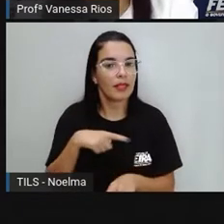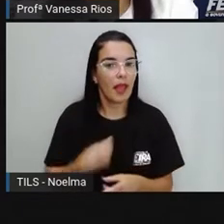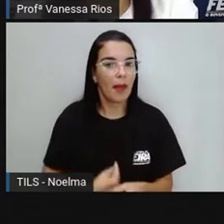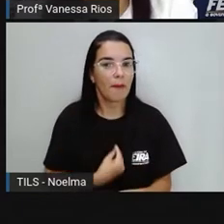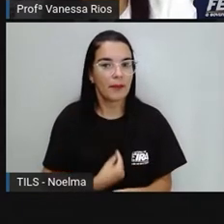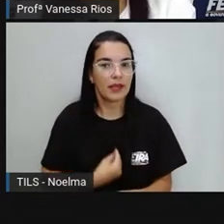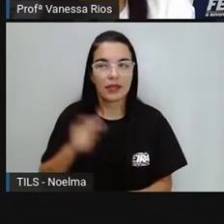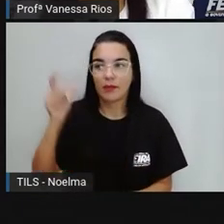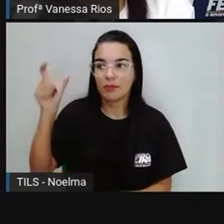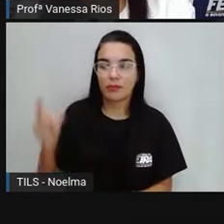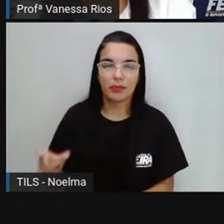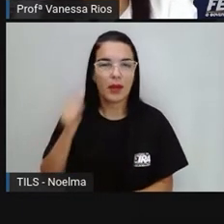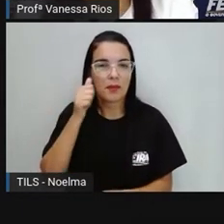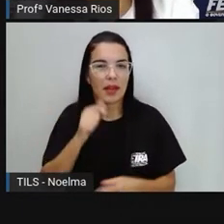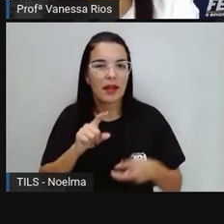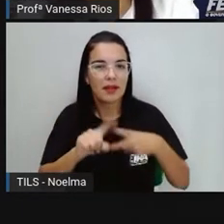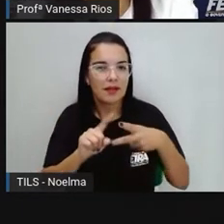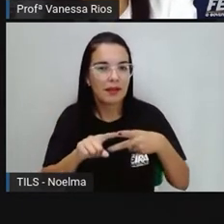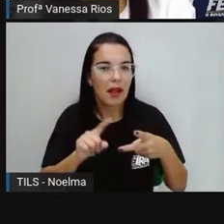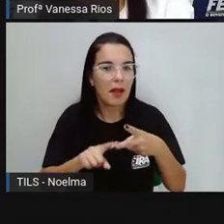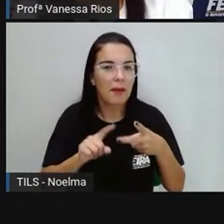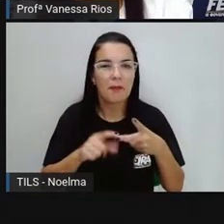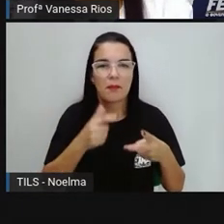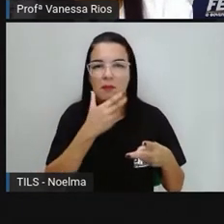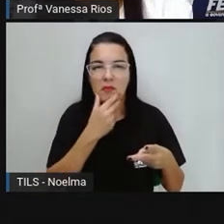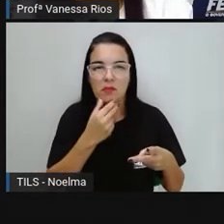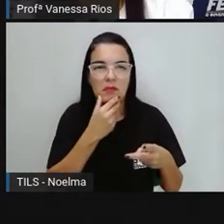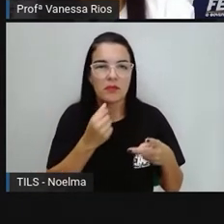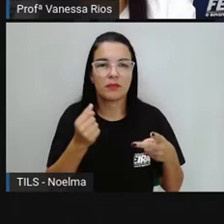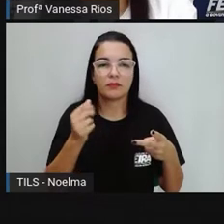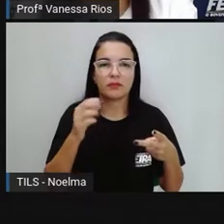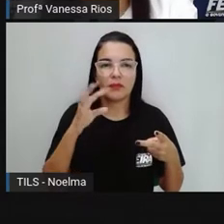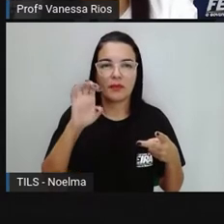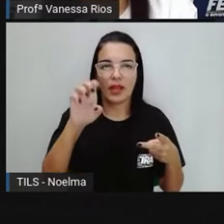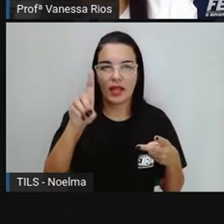primeiro filme, como a Edna Moda, Toninho Rodrigues e